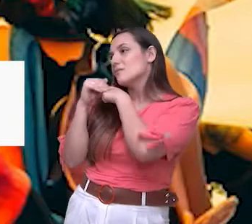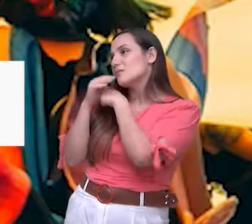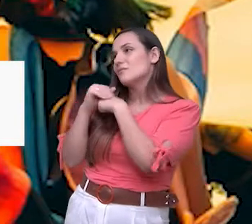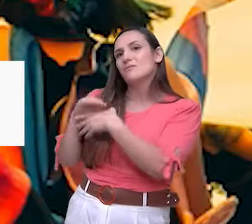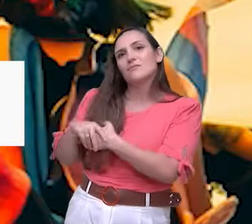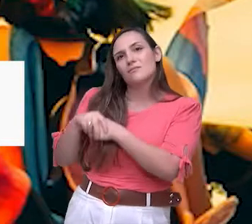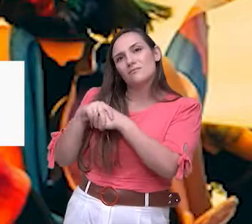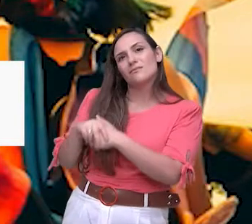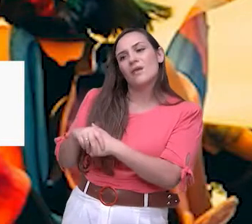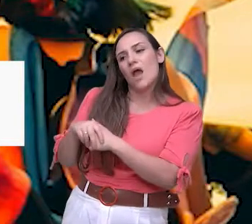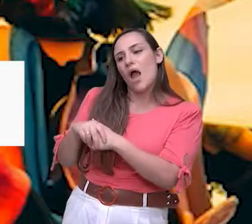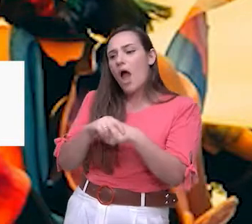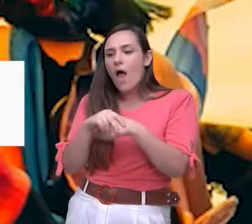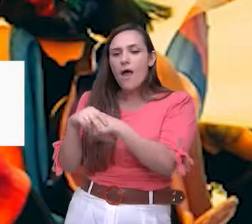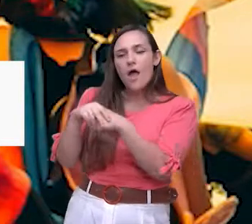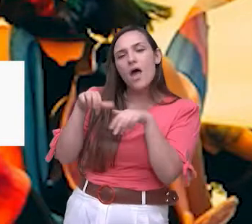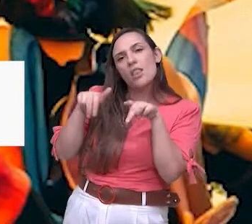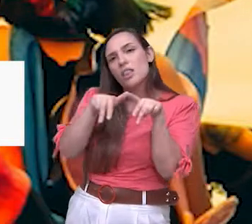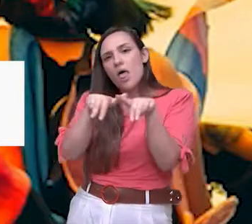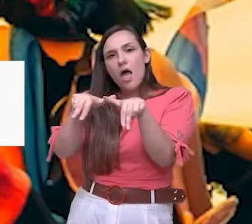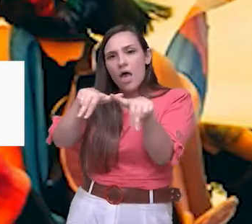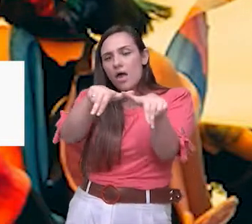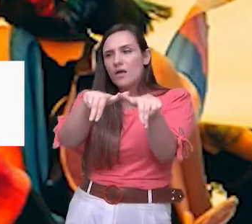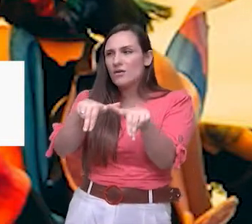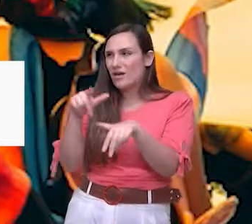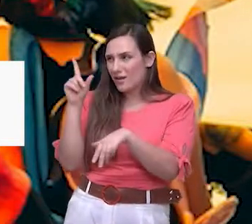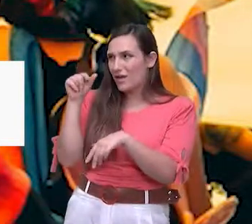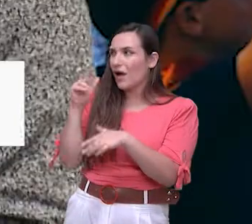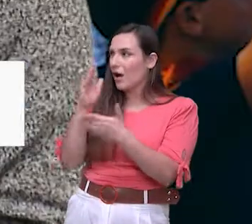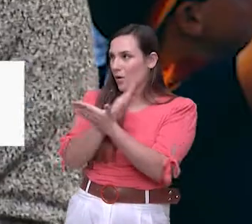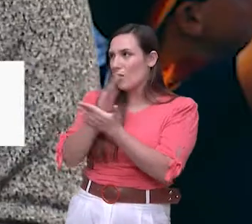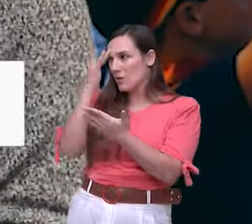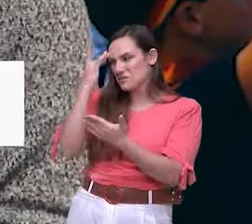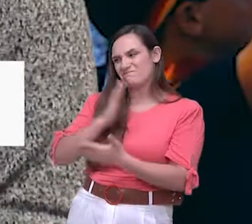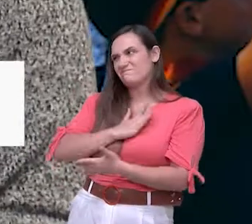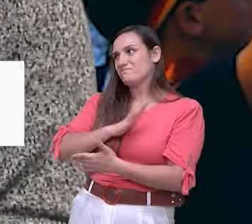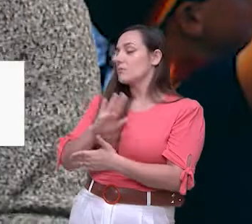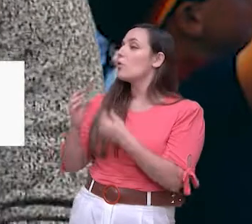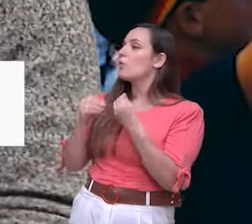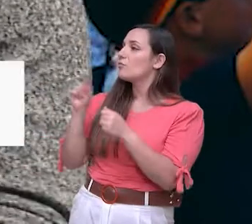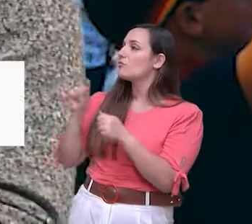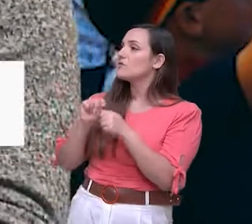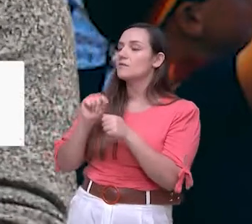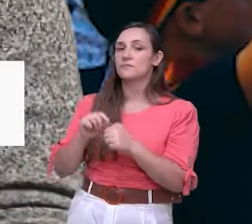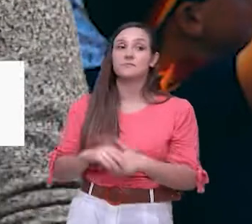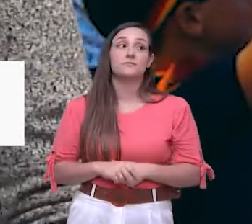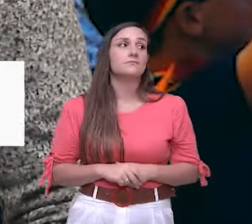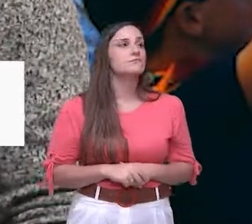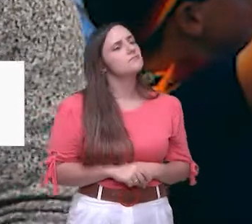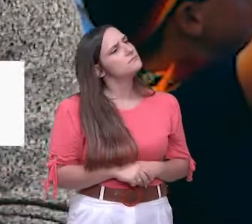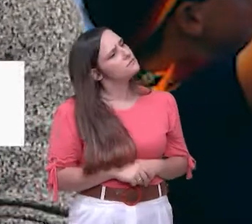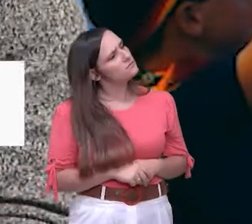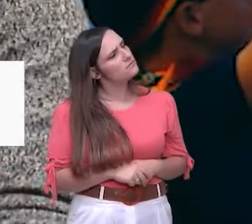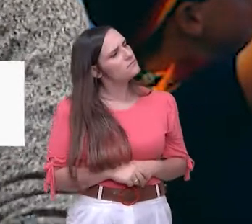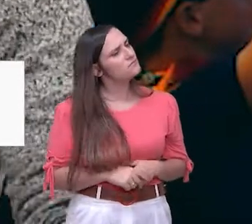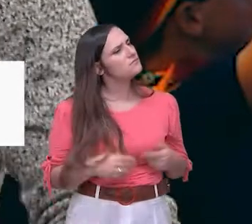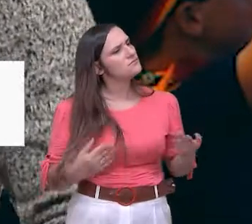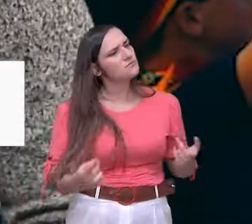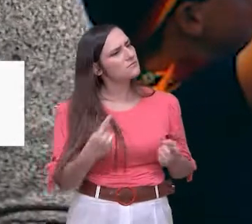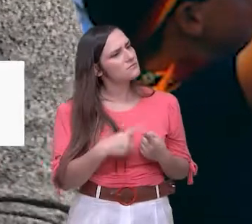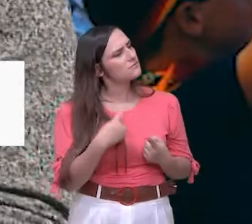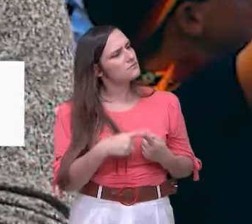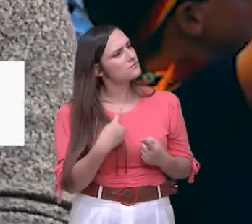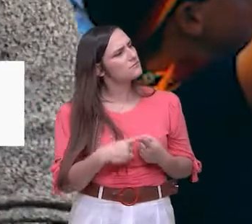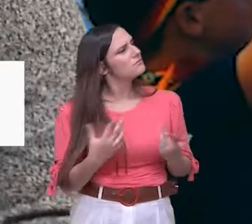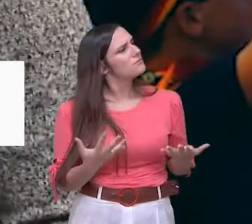as pessoas se sentem algumas ainda incomodados Jonathan Tá bom quando a gente vai pensar porque às vezes eram